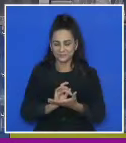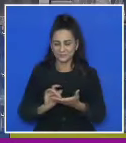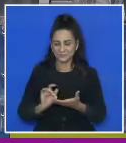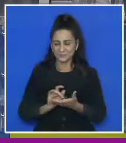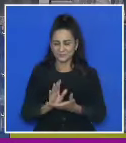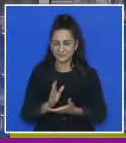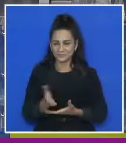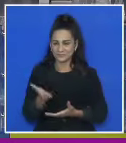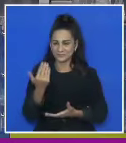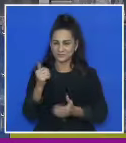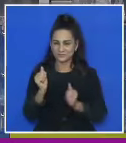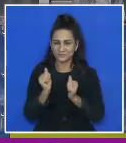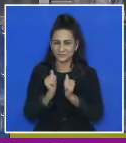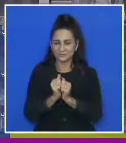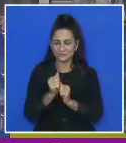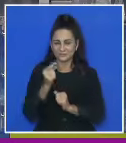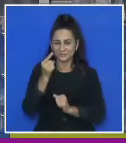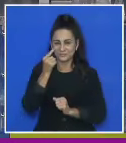Loto Fácil.